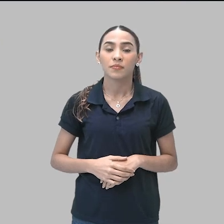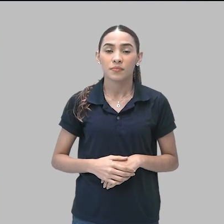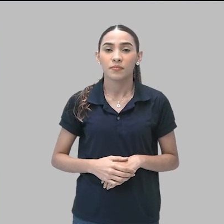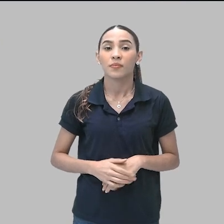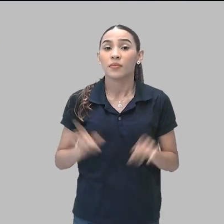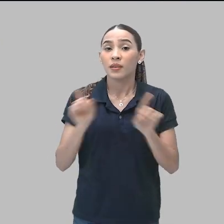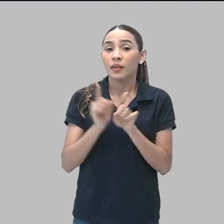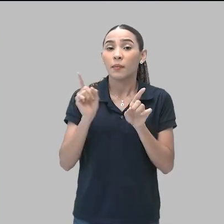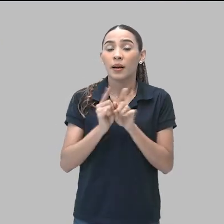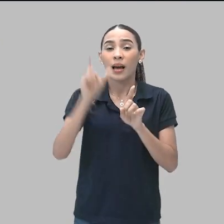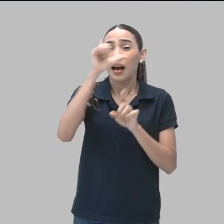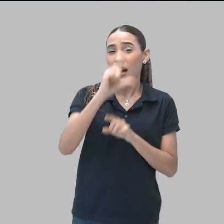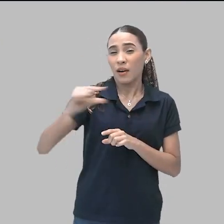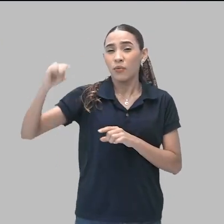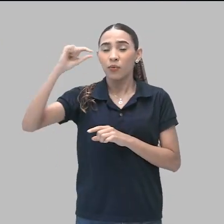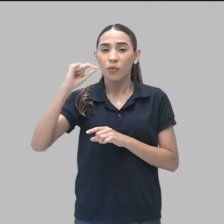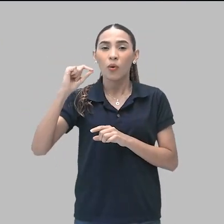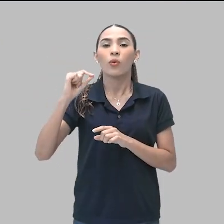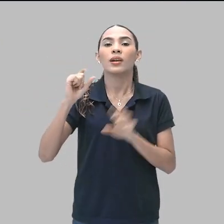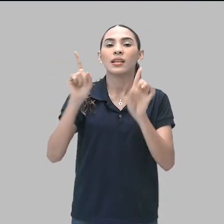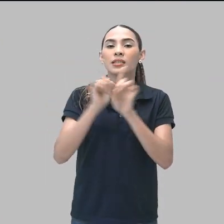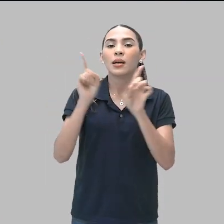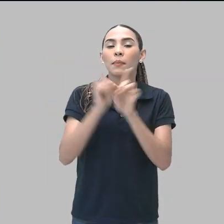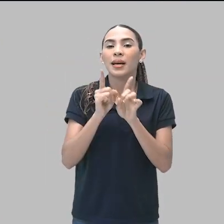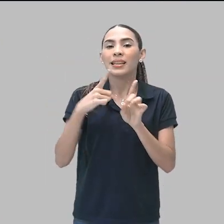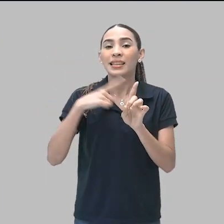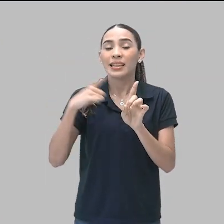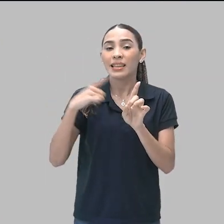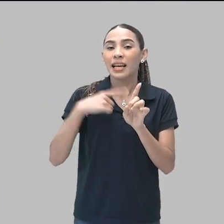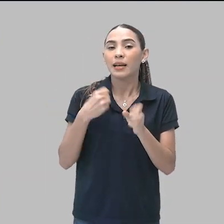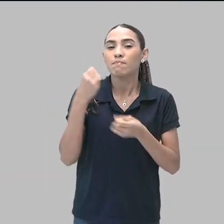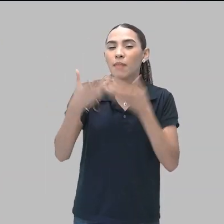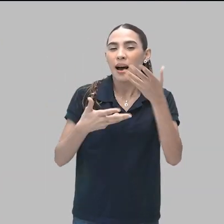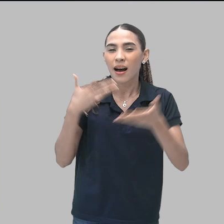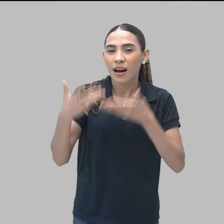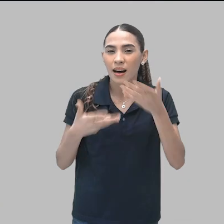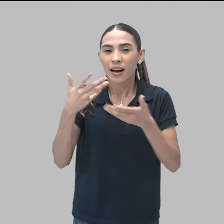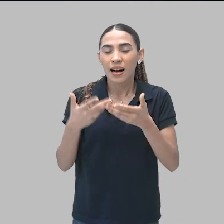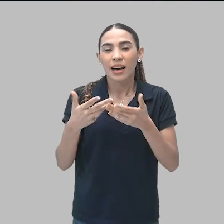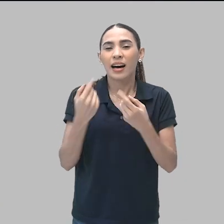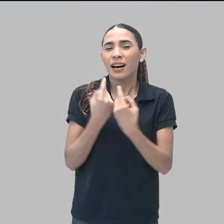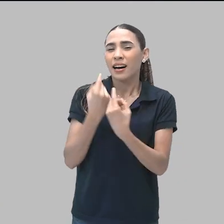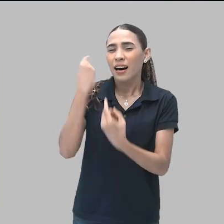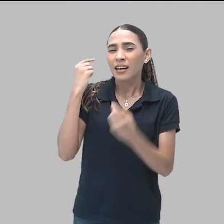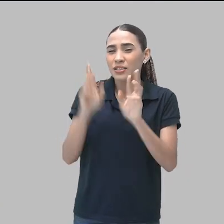Complicentemente, as folhas contam-te um segredo velho como o mundo.